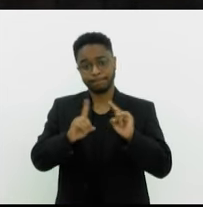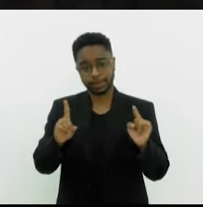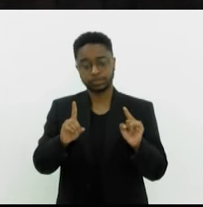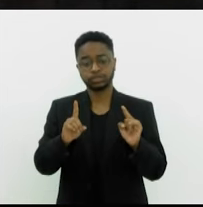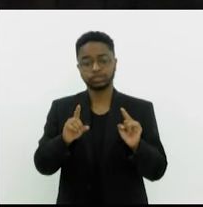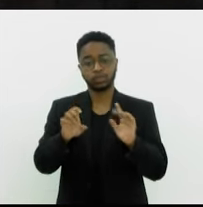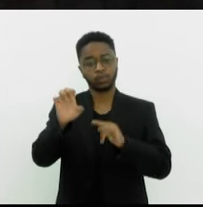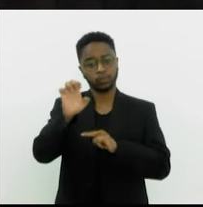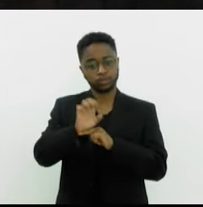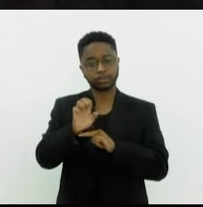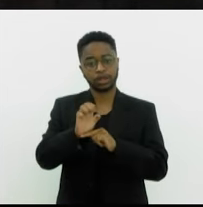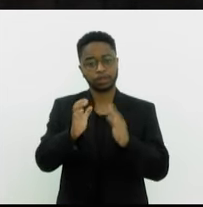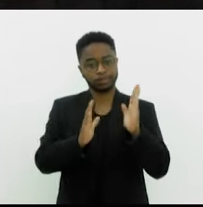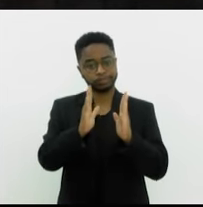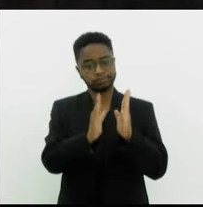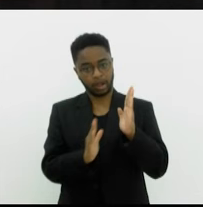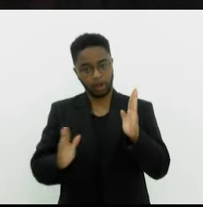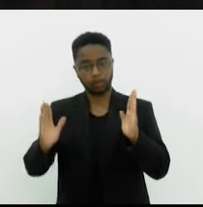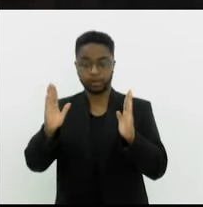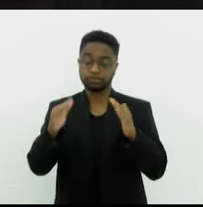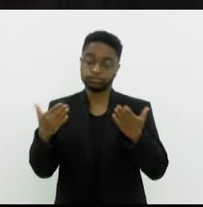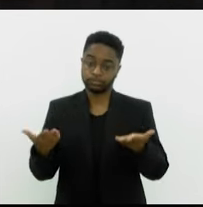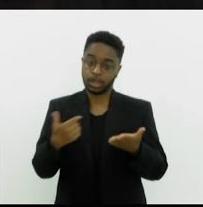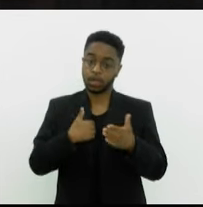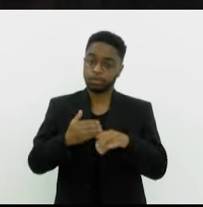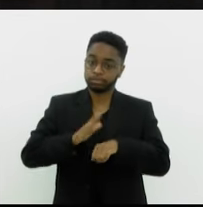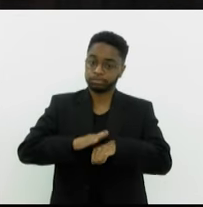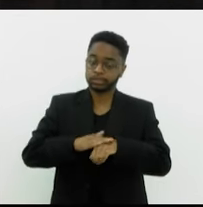prazos. Então, produzir as emendas,